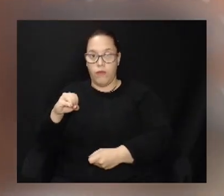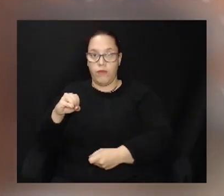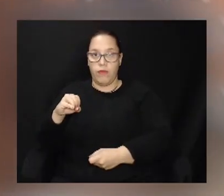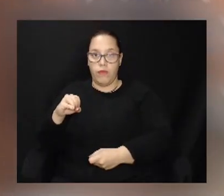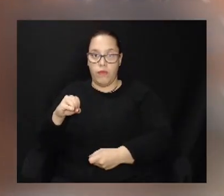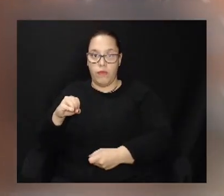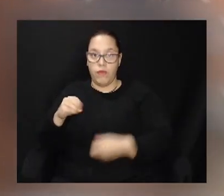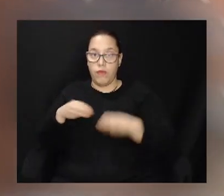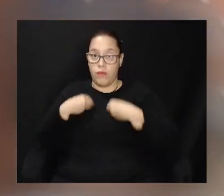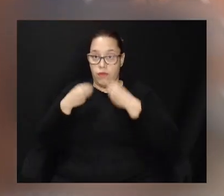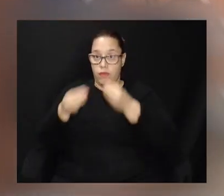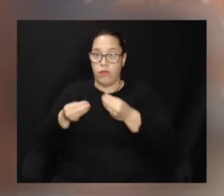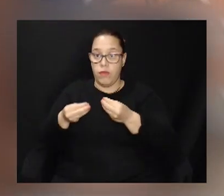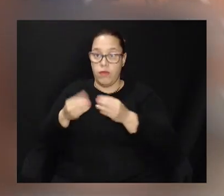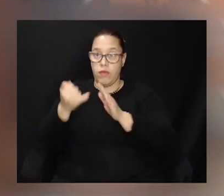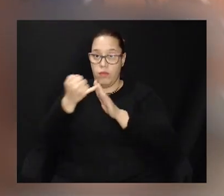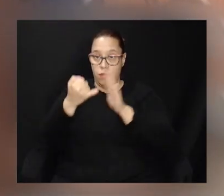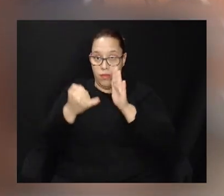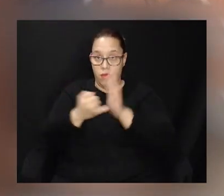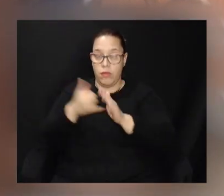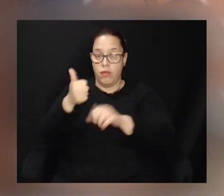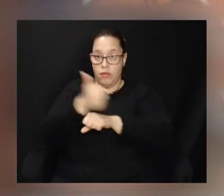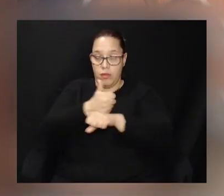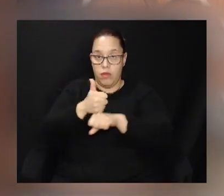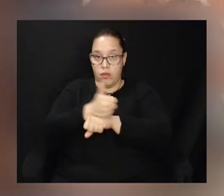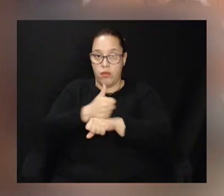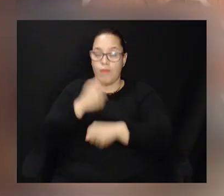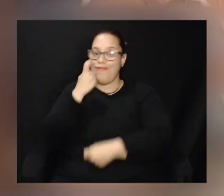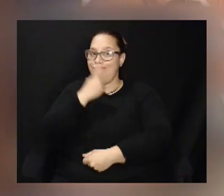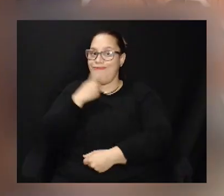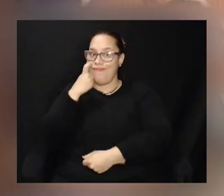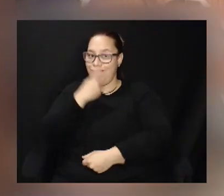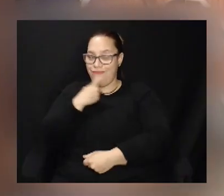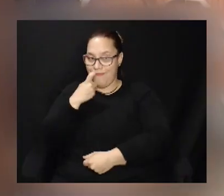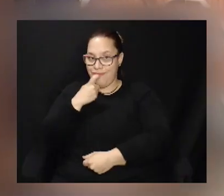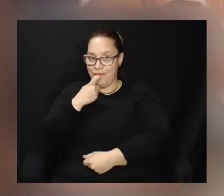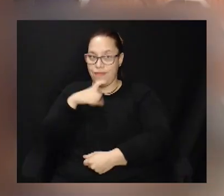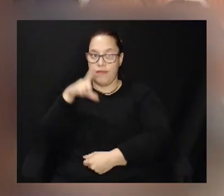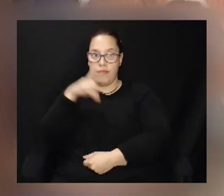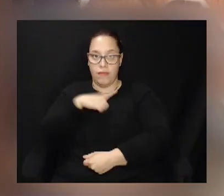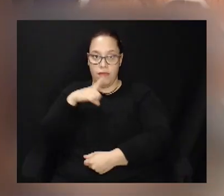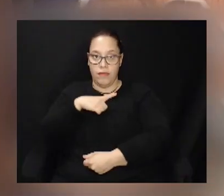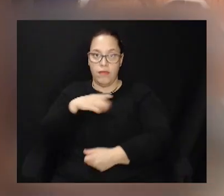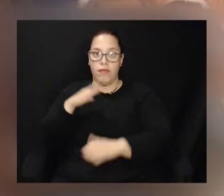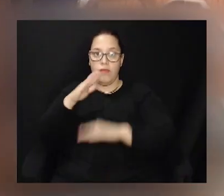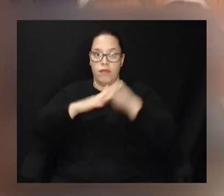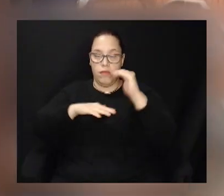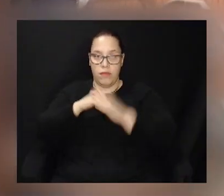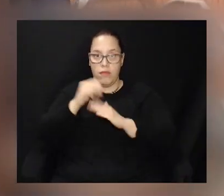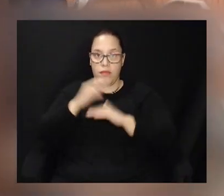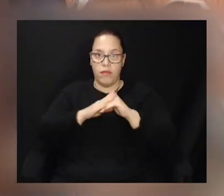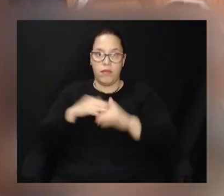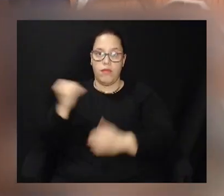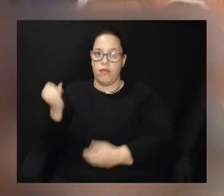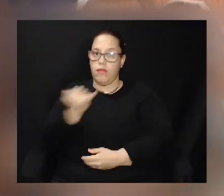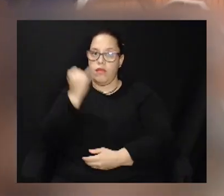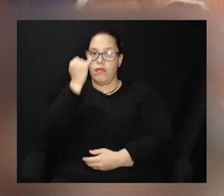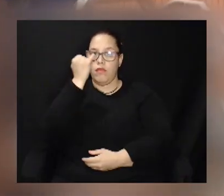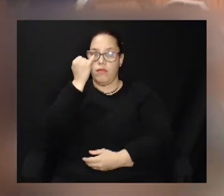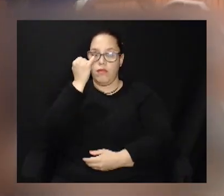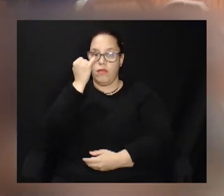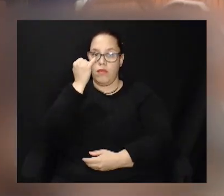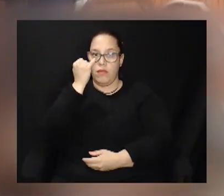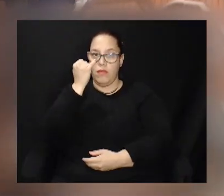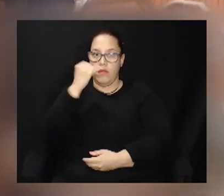a entidades e profissionais da área odontológica que tenham prestado relevantes serviços ao